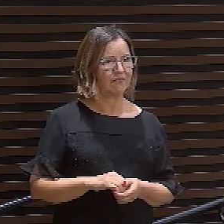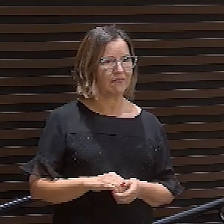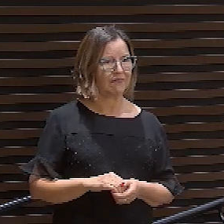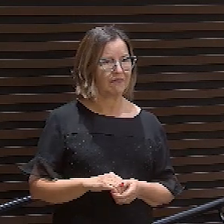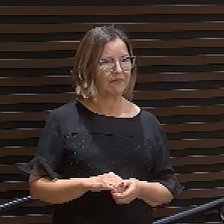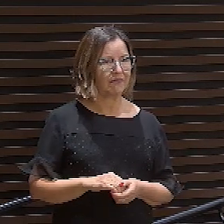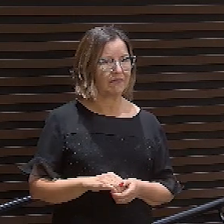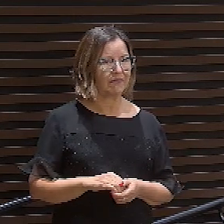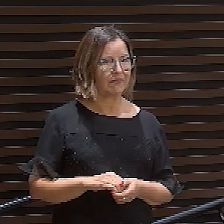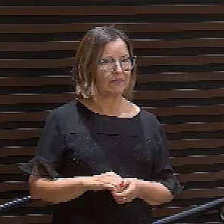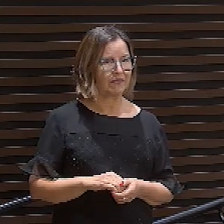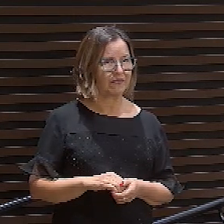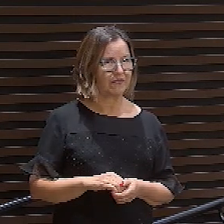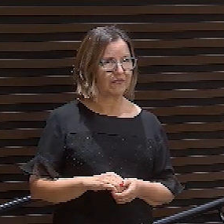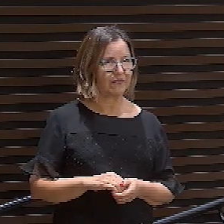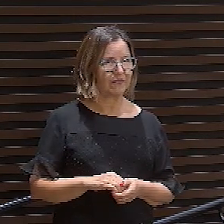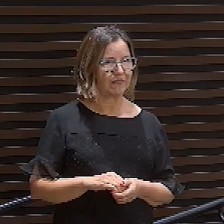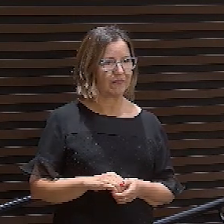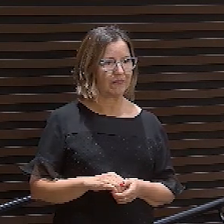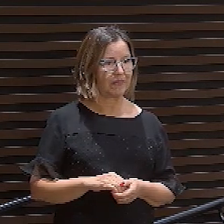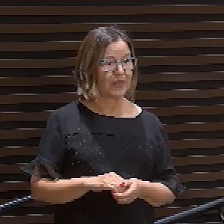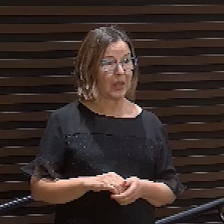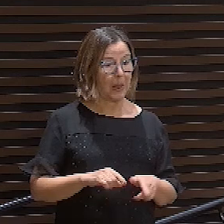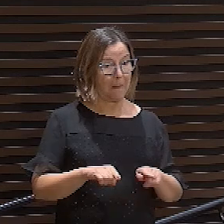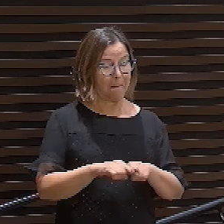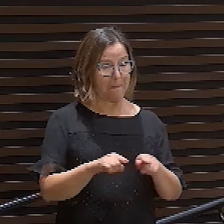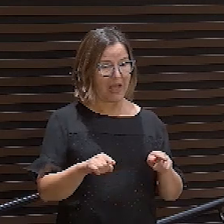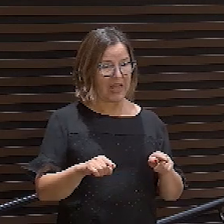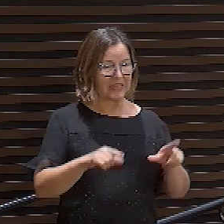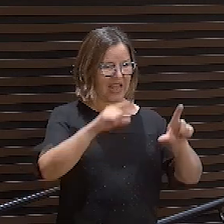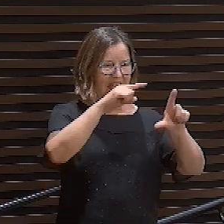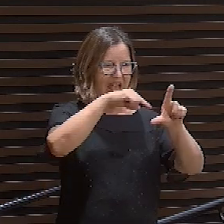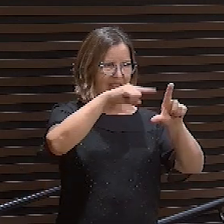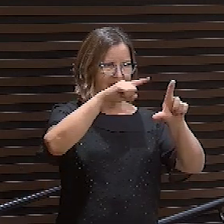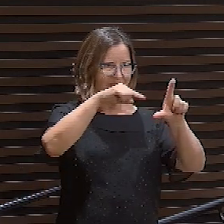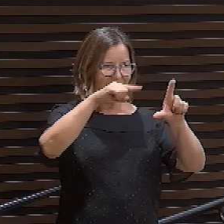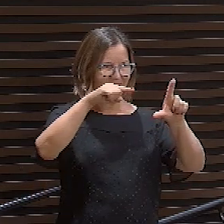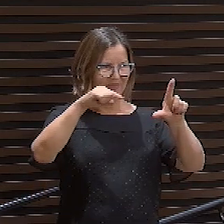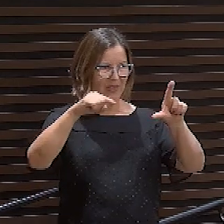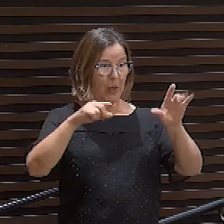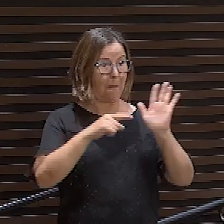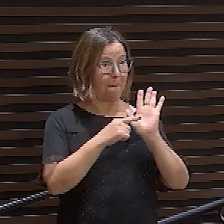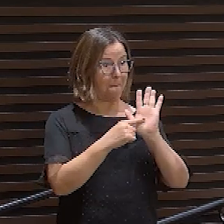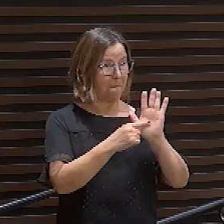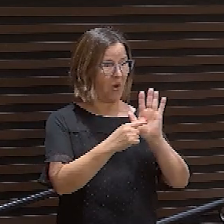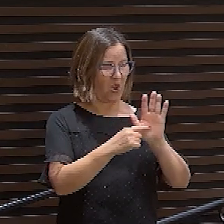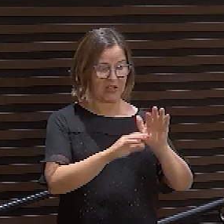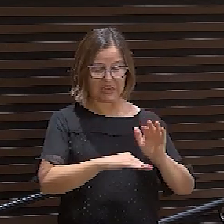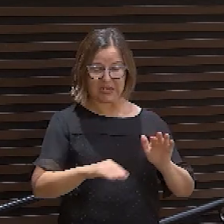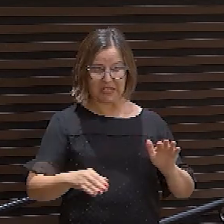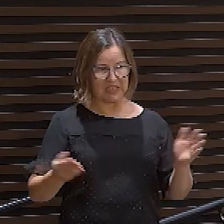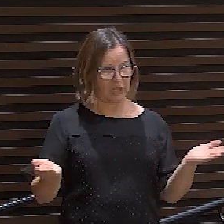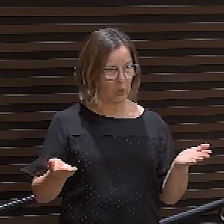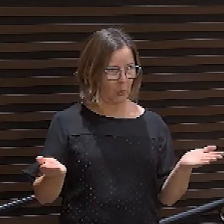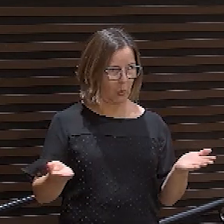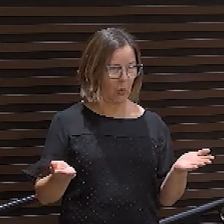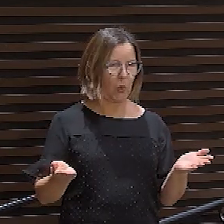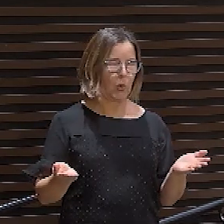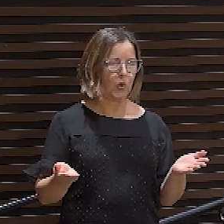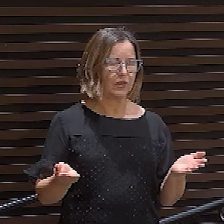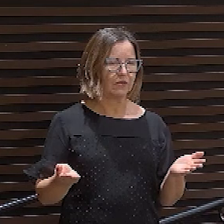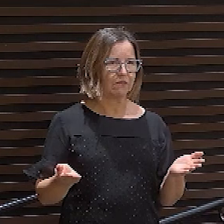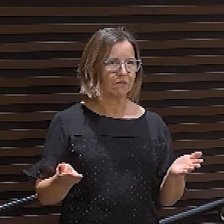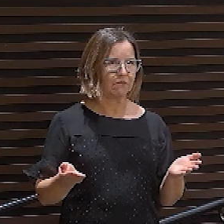Mas eu vejo que as estatísticas mostram que uma criança hoje passa de